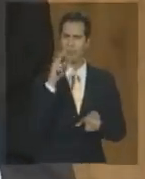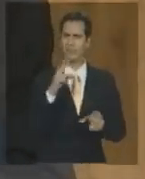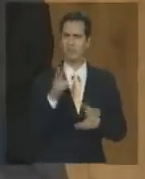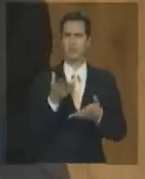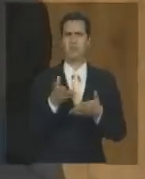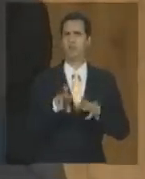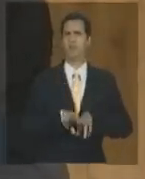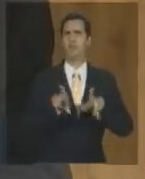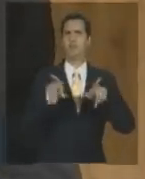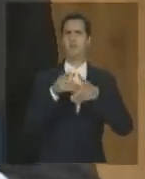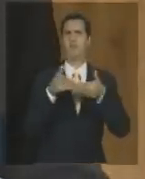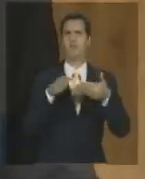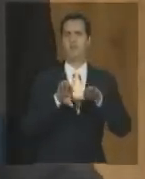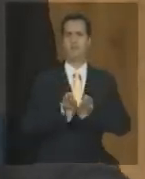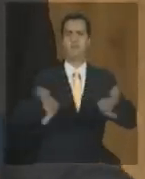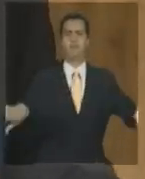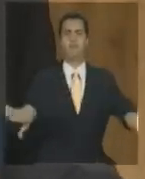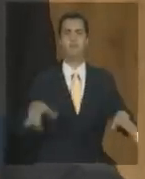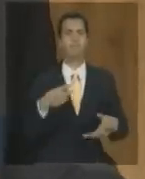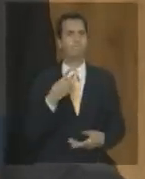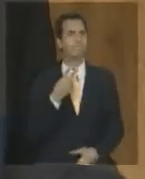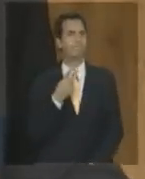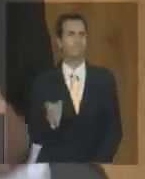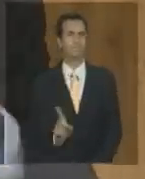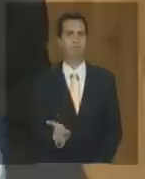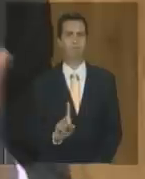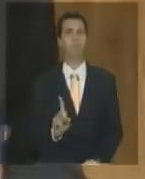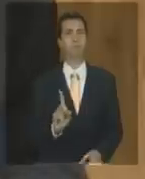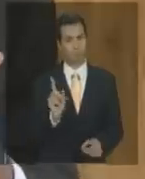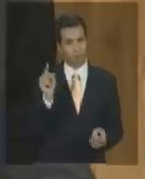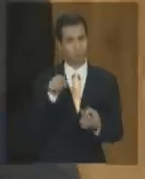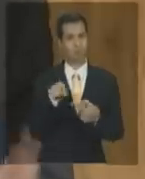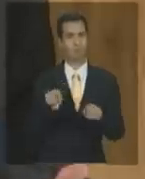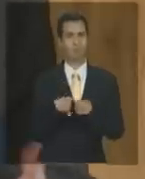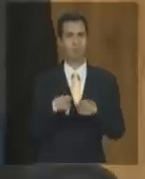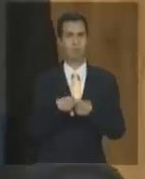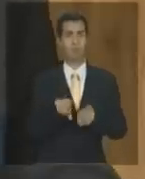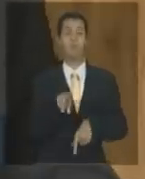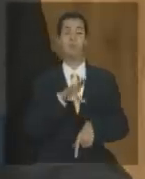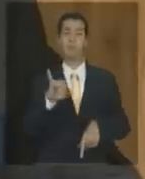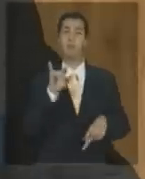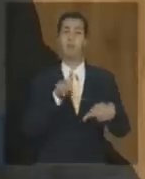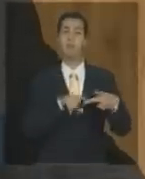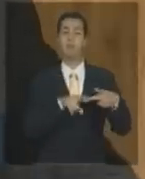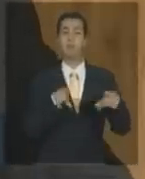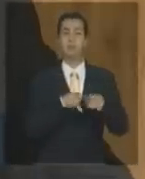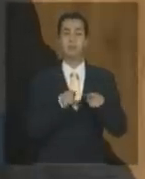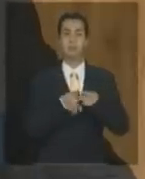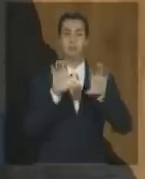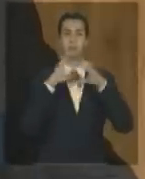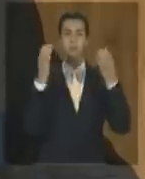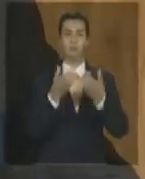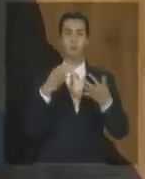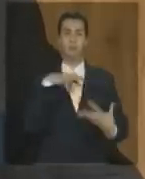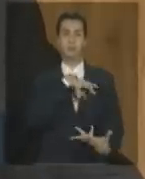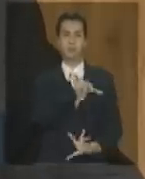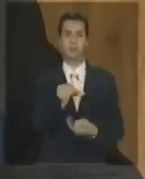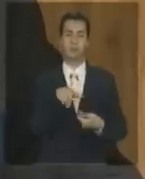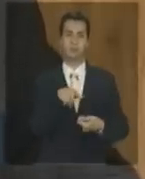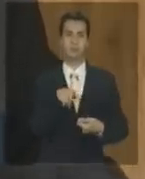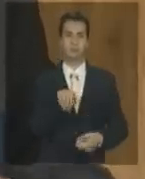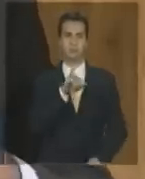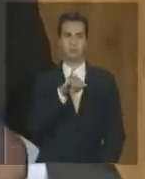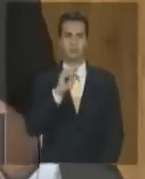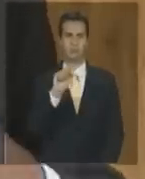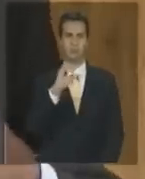da questão central que temos para o desenvolvimento sustentável. E temos a Conferência Internacional, a 15ª IACC, em